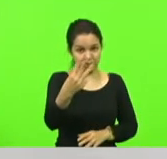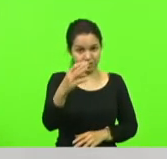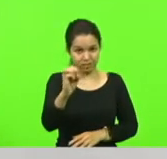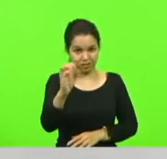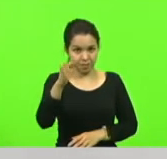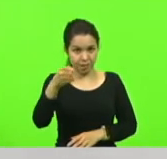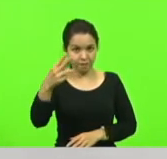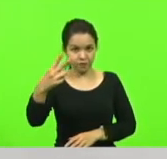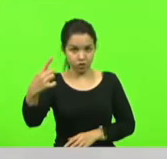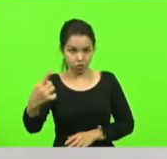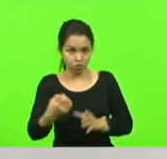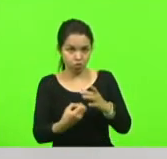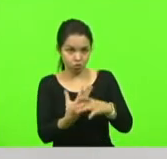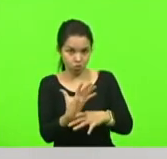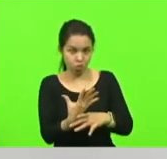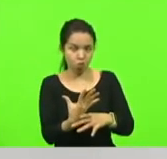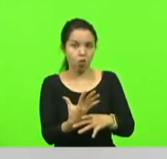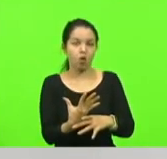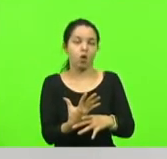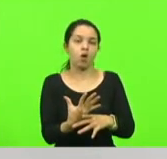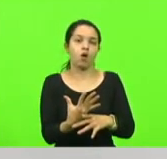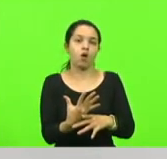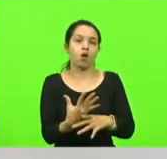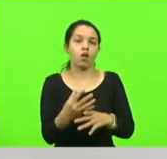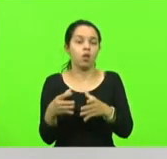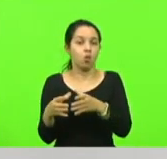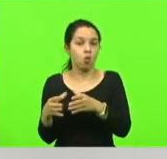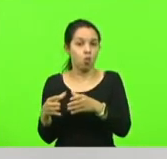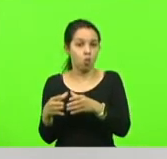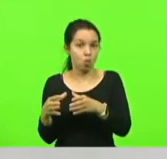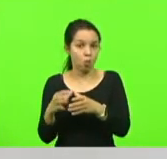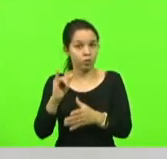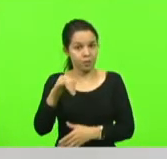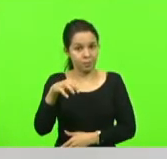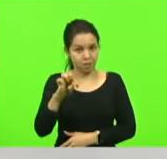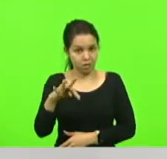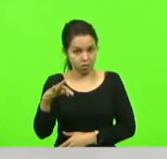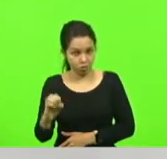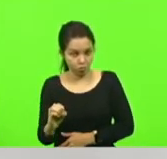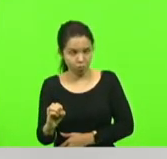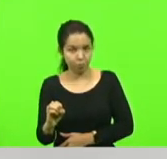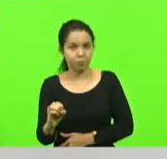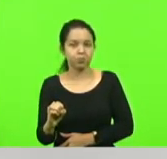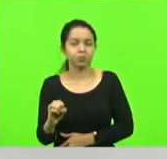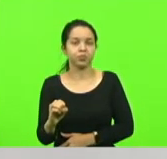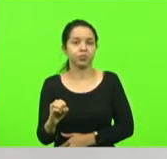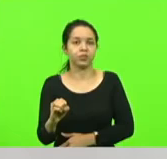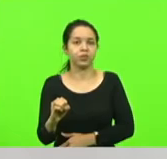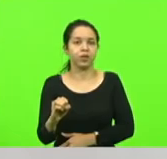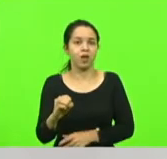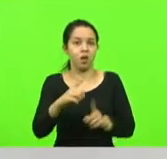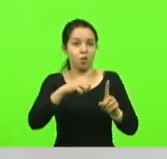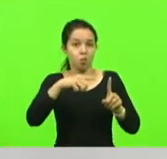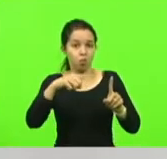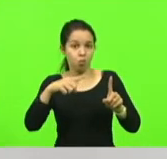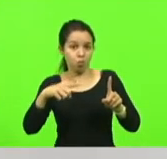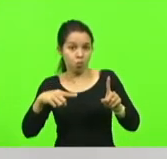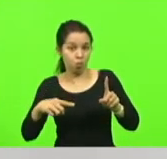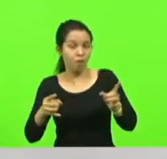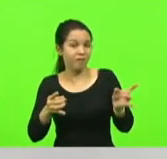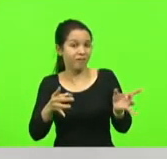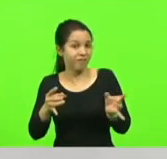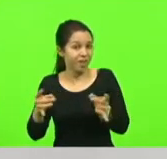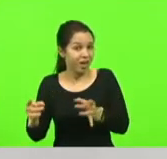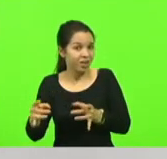230/2021, instituída, publicada pelo Instituto Nacional, a queda da venda de componentes para manutenção